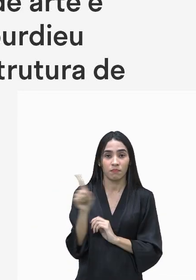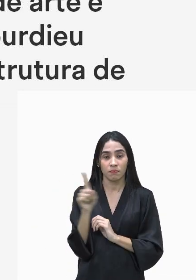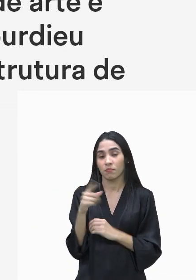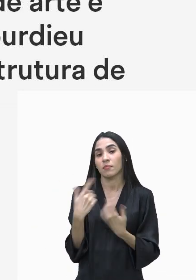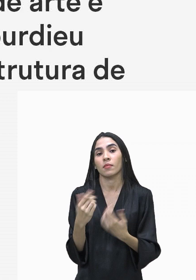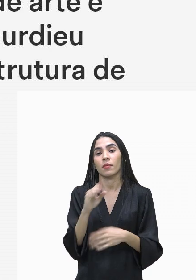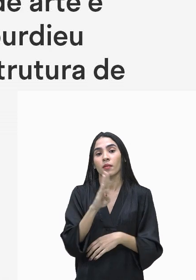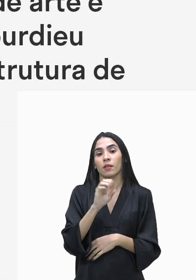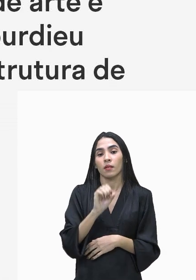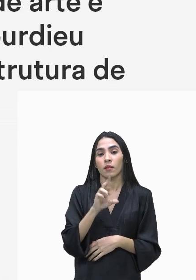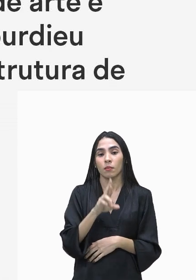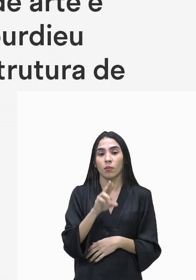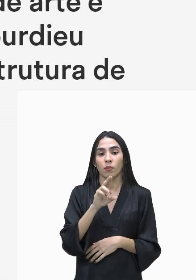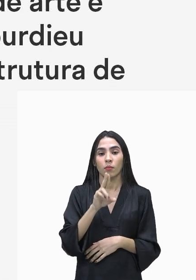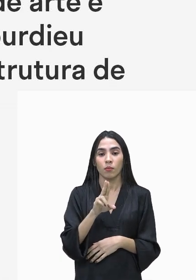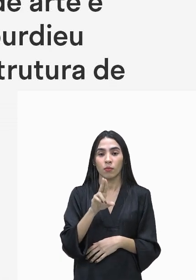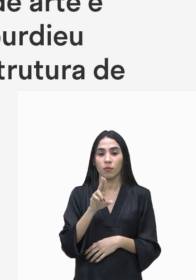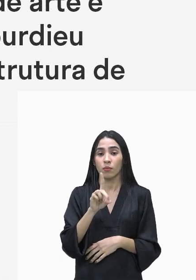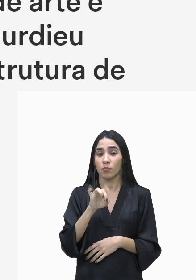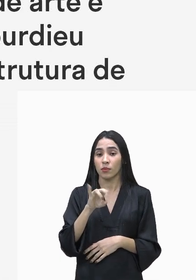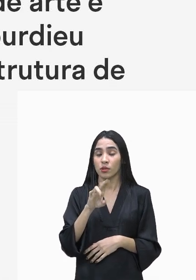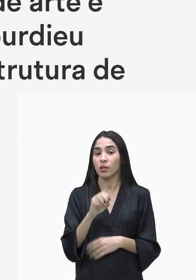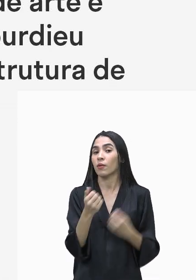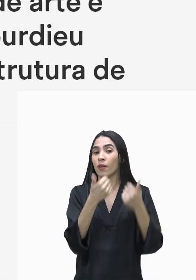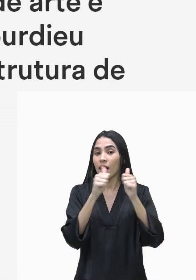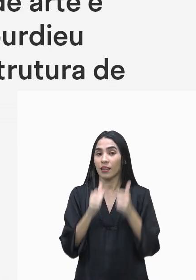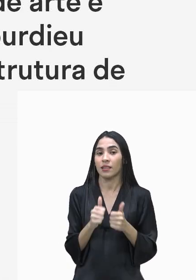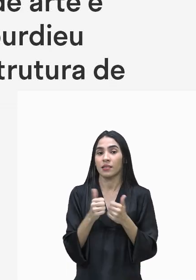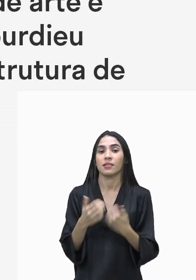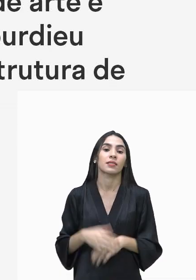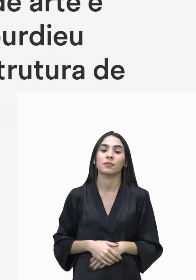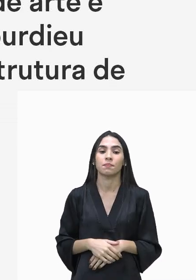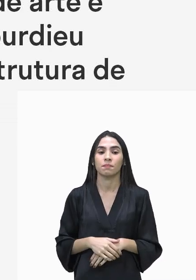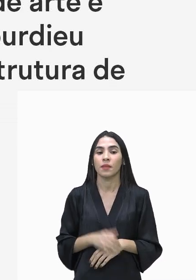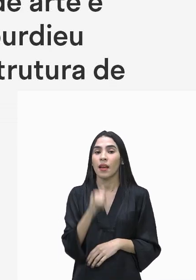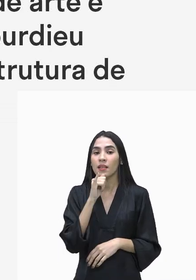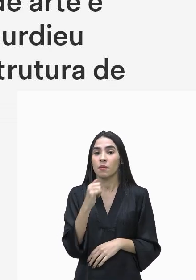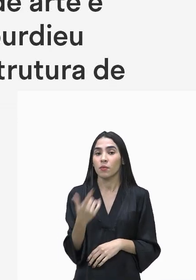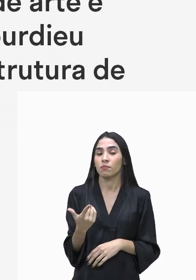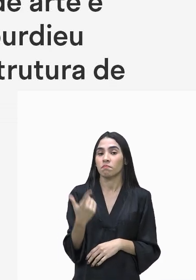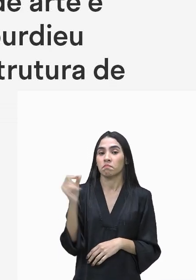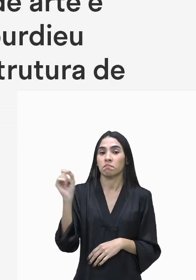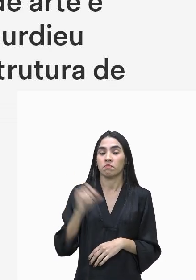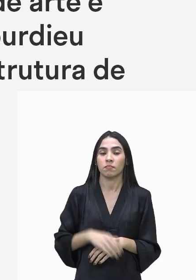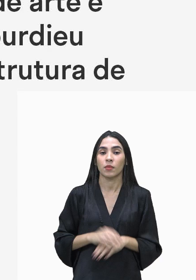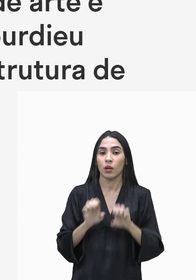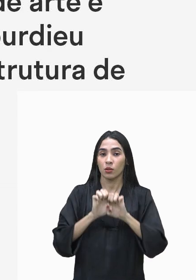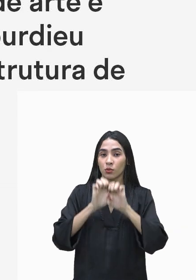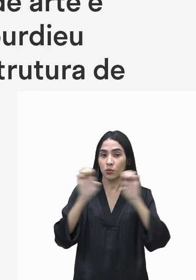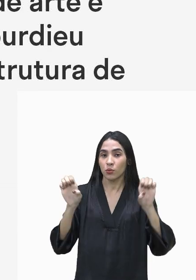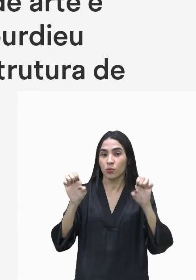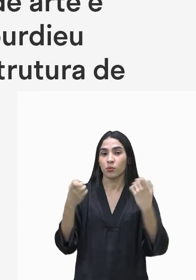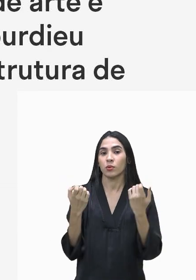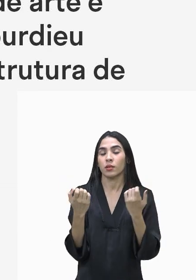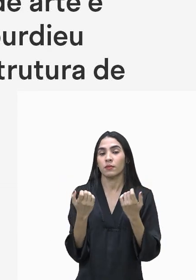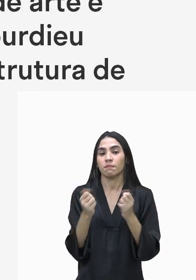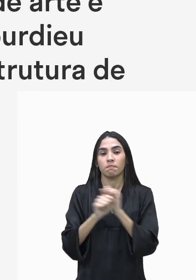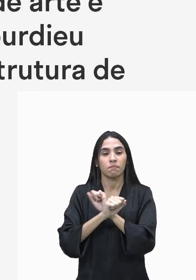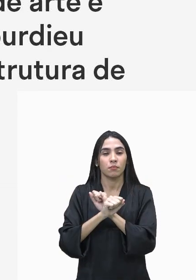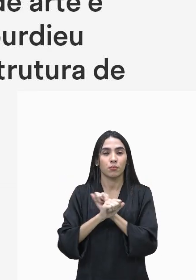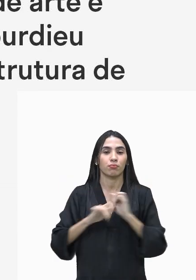Bourdieu analisa a produção desse gosto a partir da estrutura de